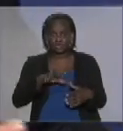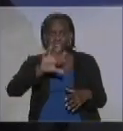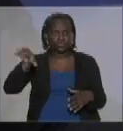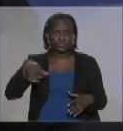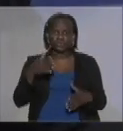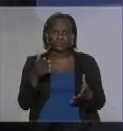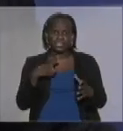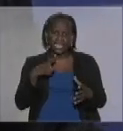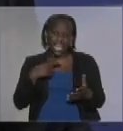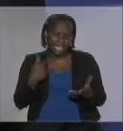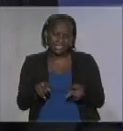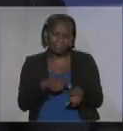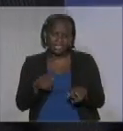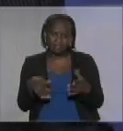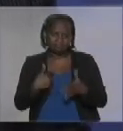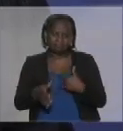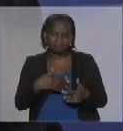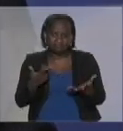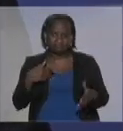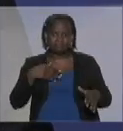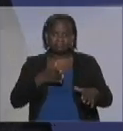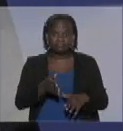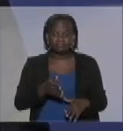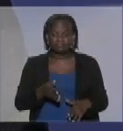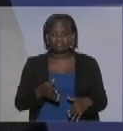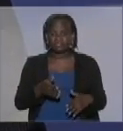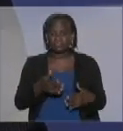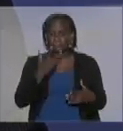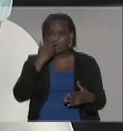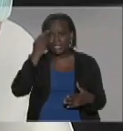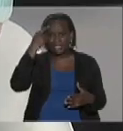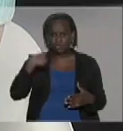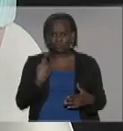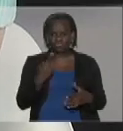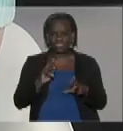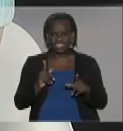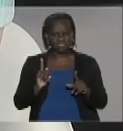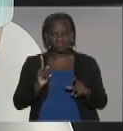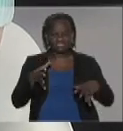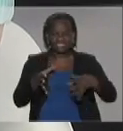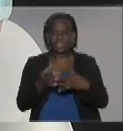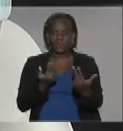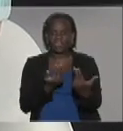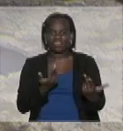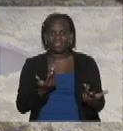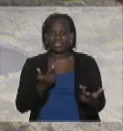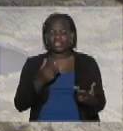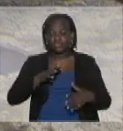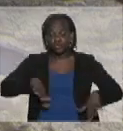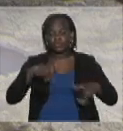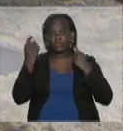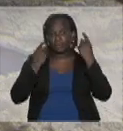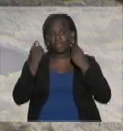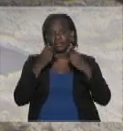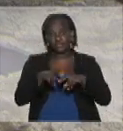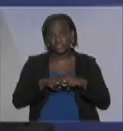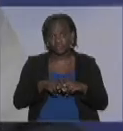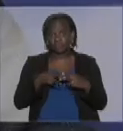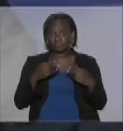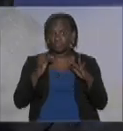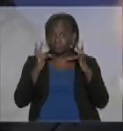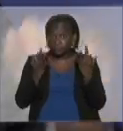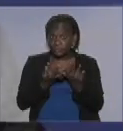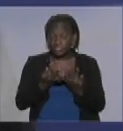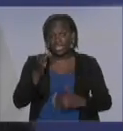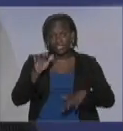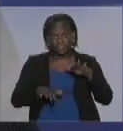Minha galera toda tá, então eu também vou. Não querer parecer diferente, né? Essa é uma preocupação que a gente tem. Né? E é por